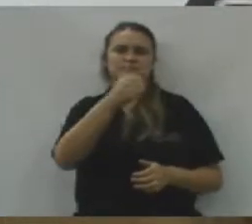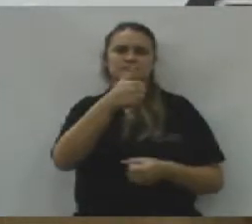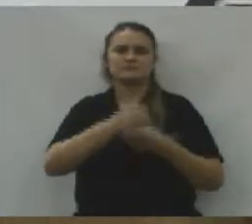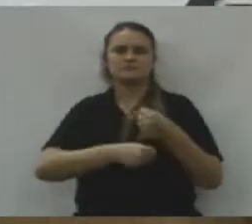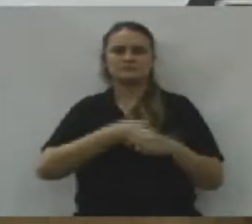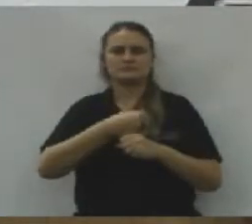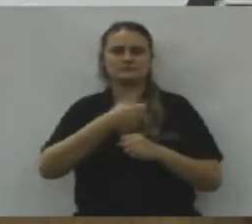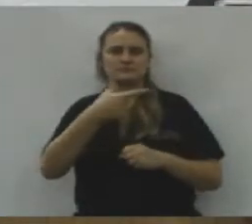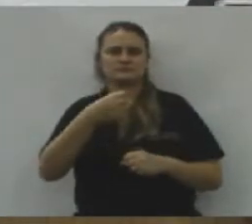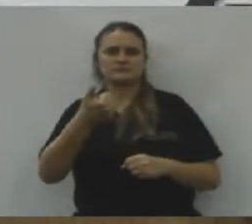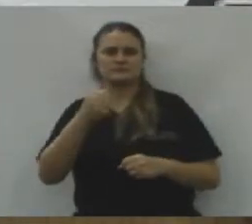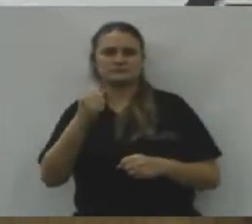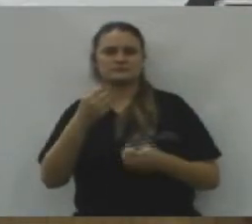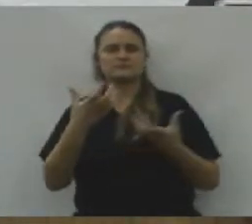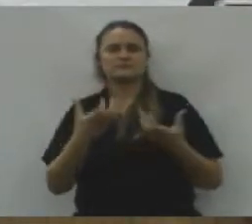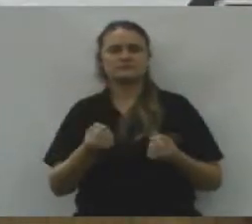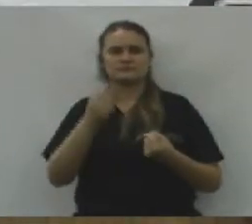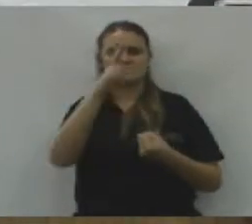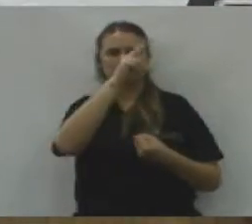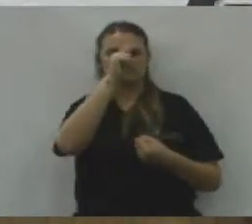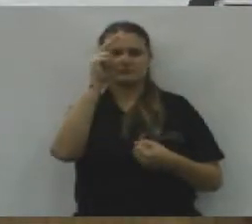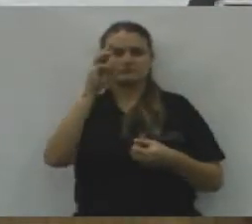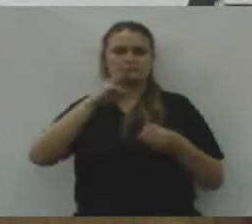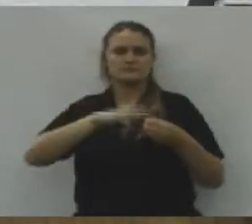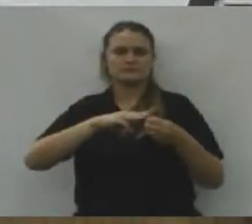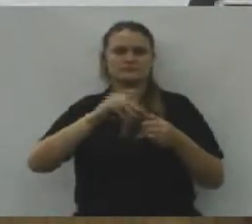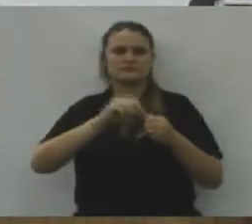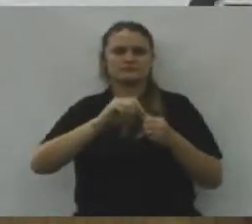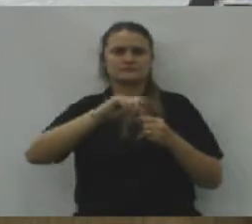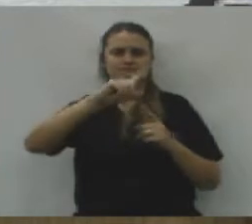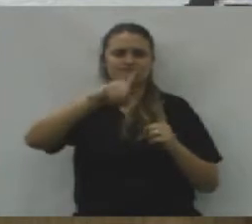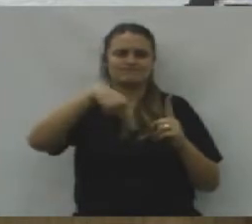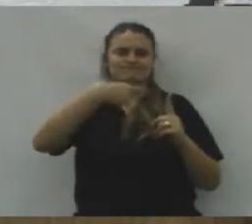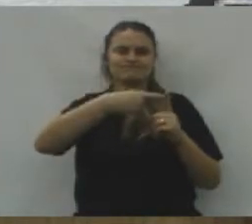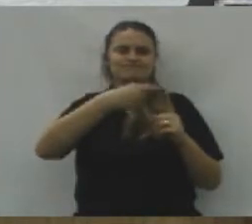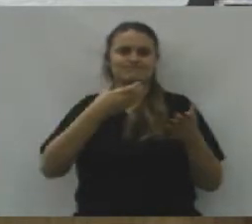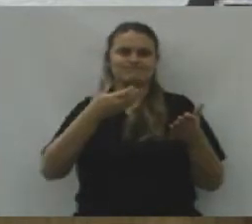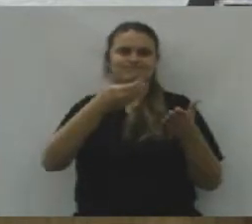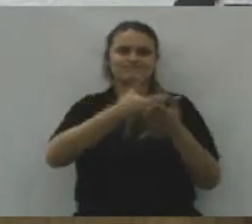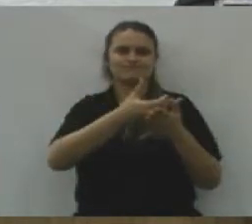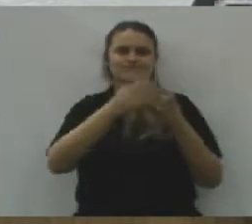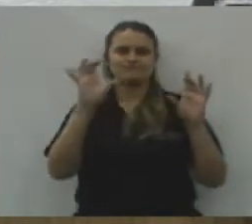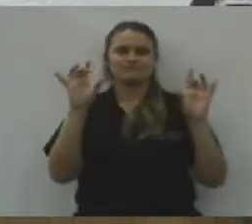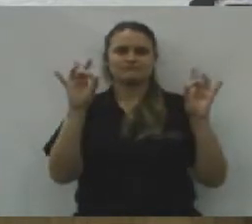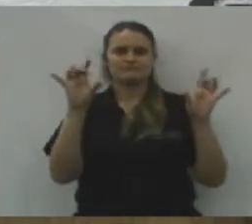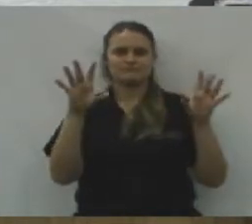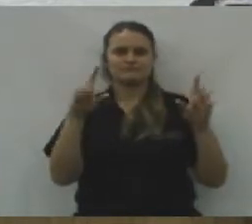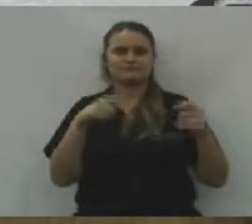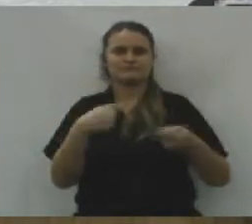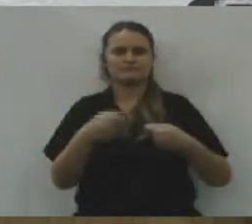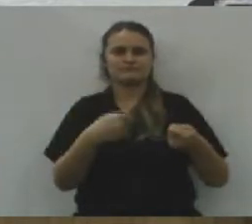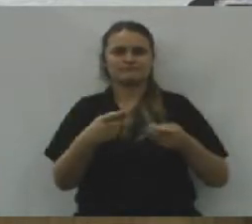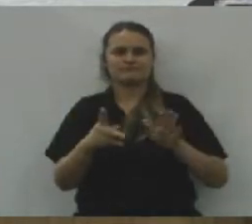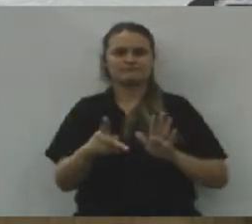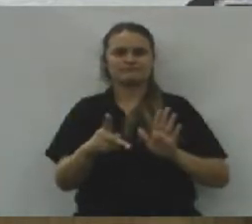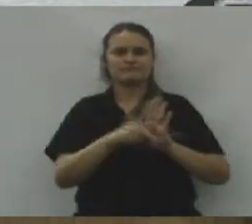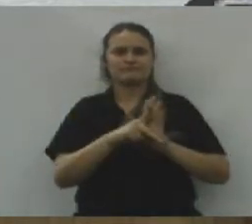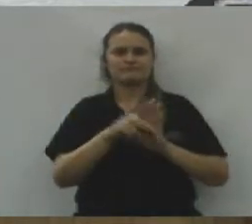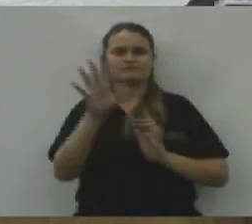1/2018. Autoriza o Executivo Municipal a efetuar a abertura de crédito especial no orçamento próprio